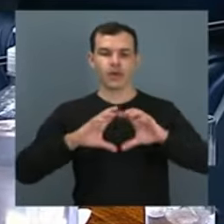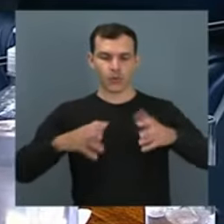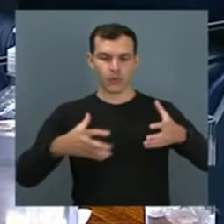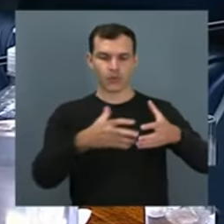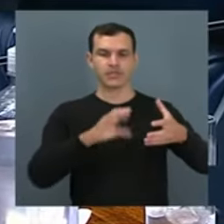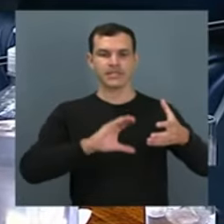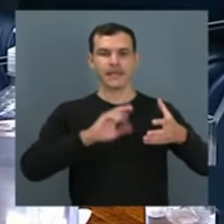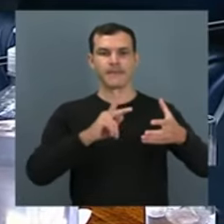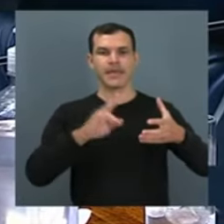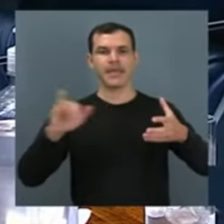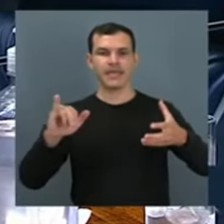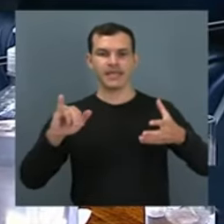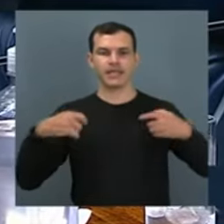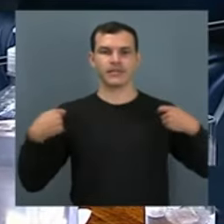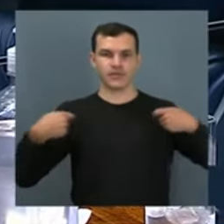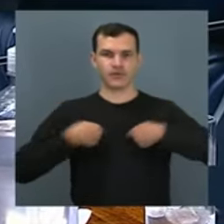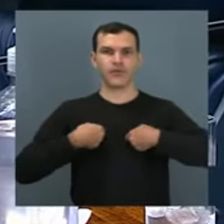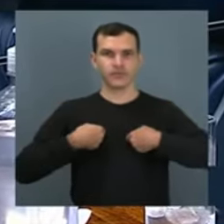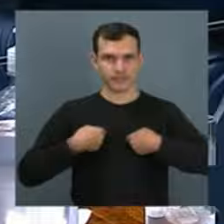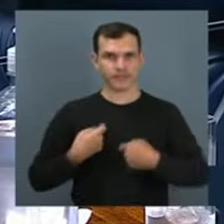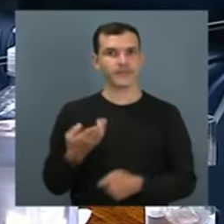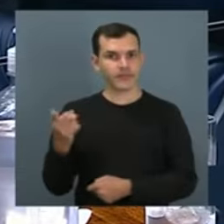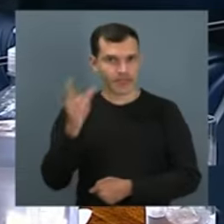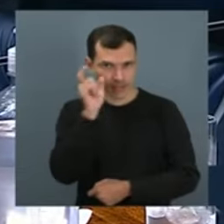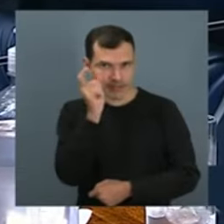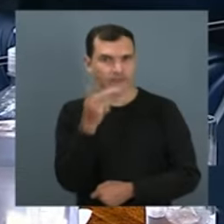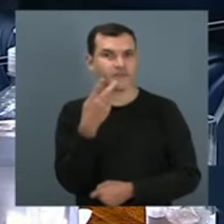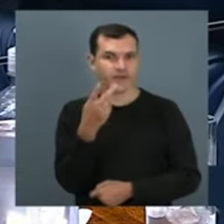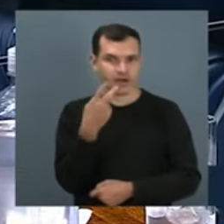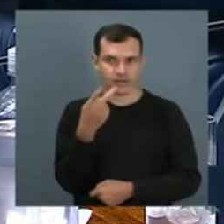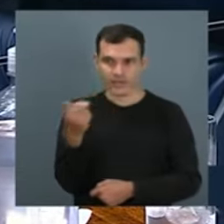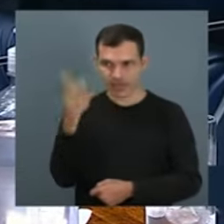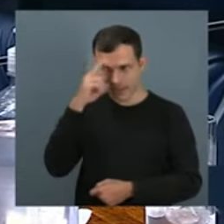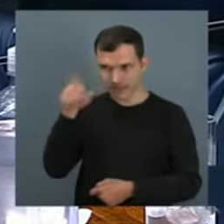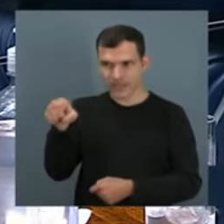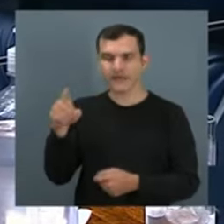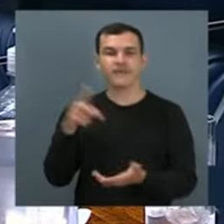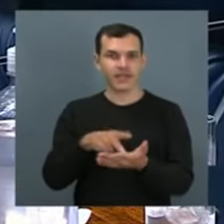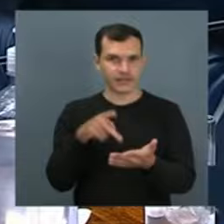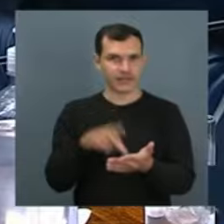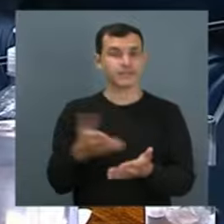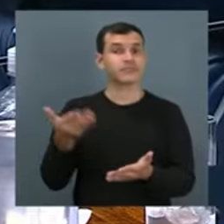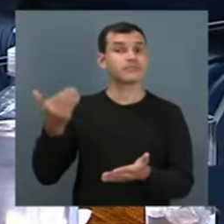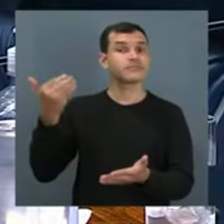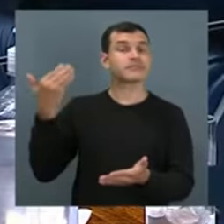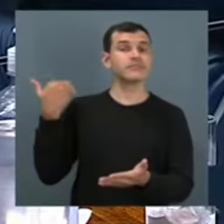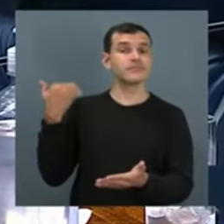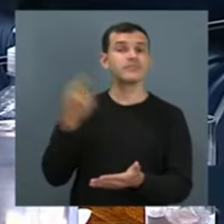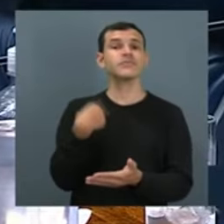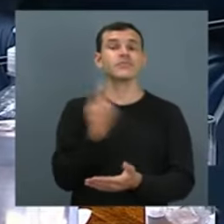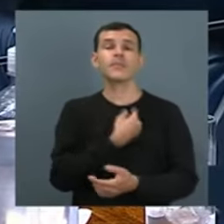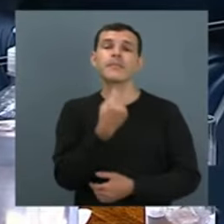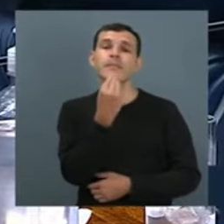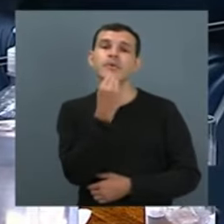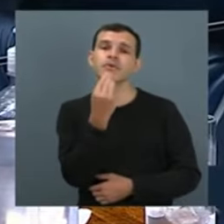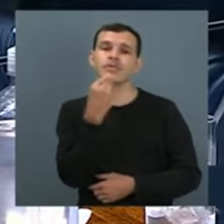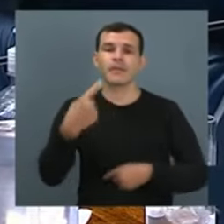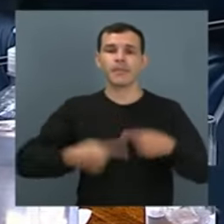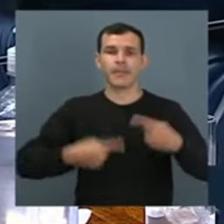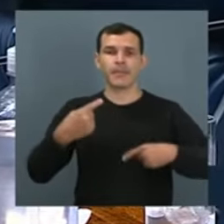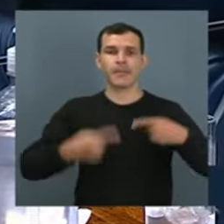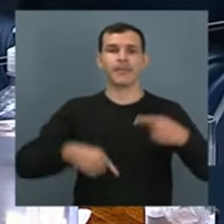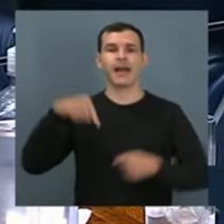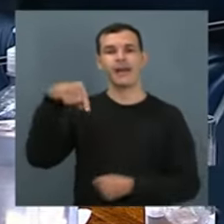senadora Damares está dizendo, é verdade, está se lembrando. Então, na época, a gente poderia estar discutindo, hoje aqui,